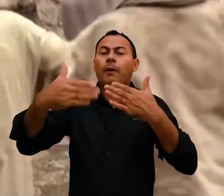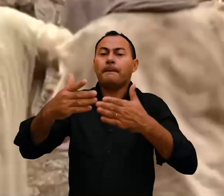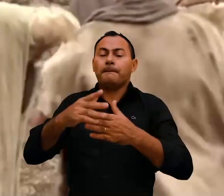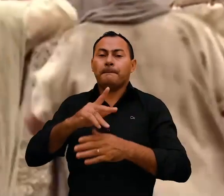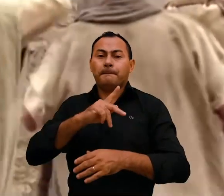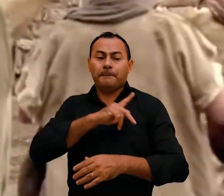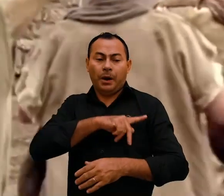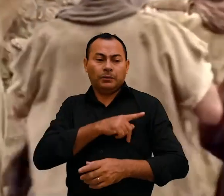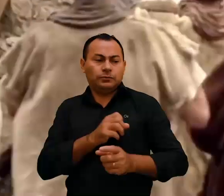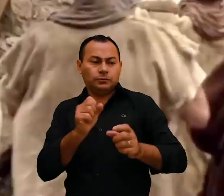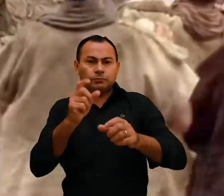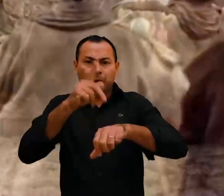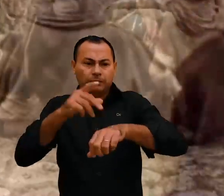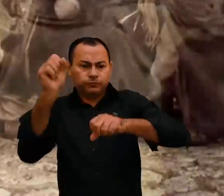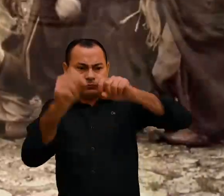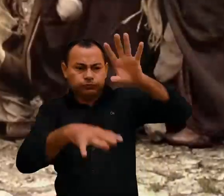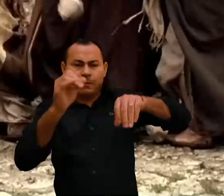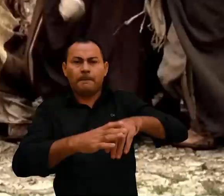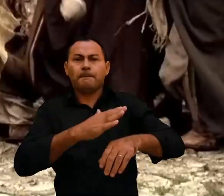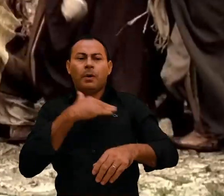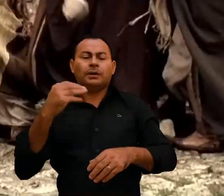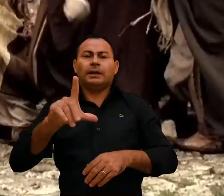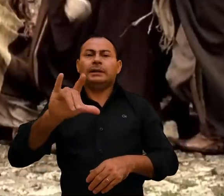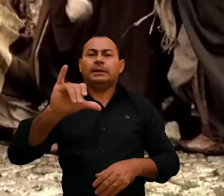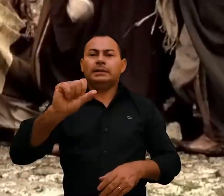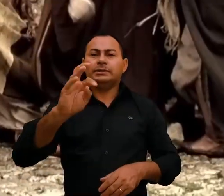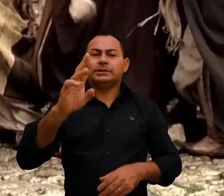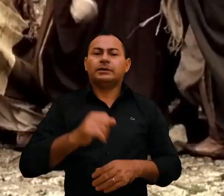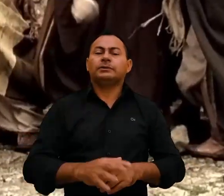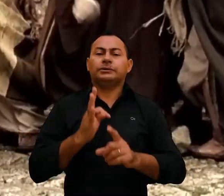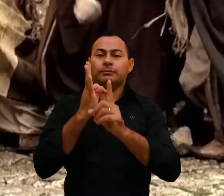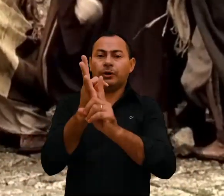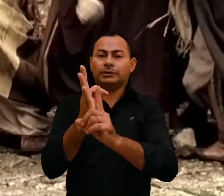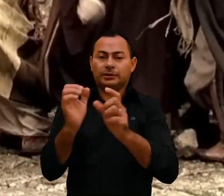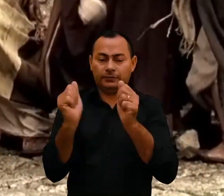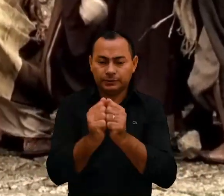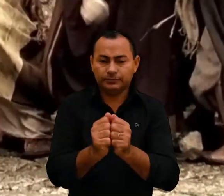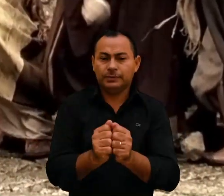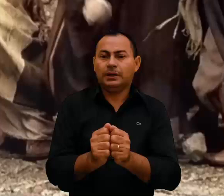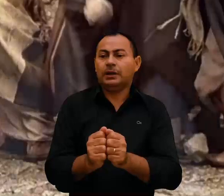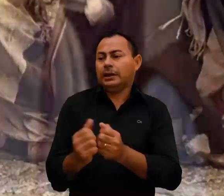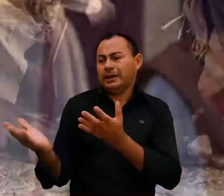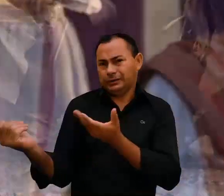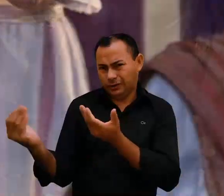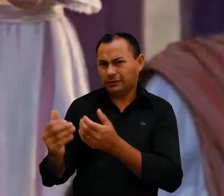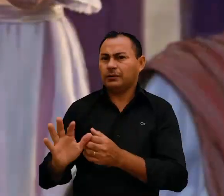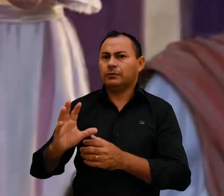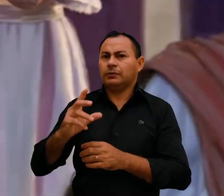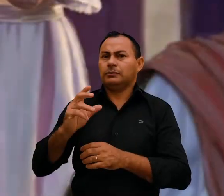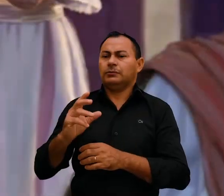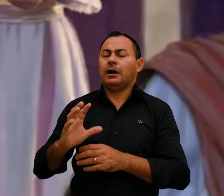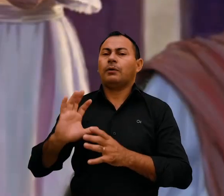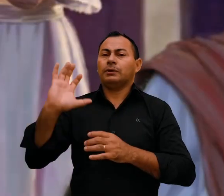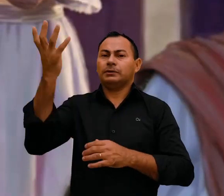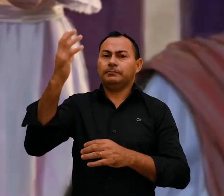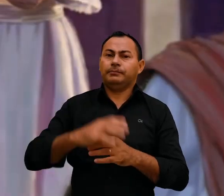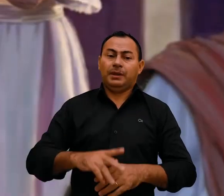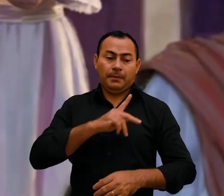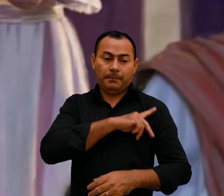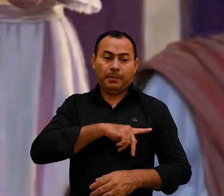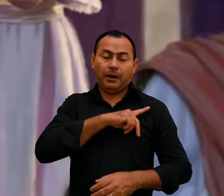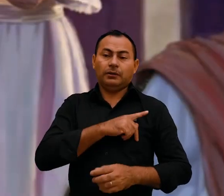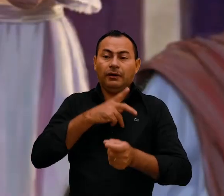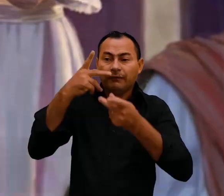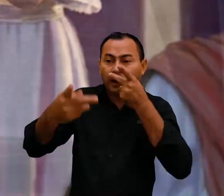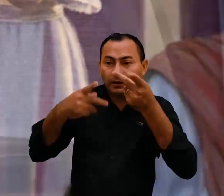que quando o Paulo foi apedrejado e deixado como morto em listra tem morte estava com ele e ele era bem jovem quando isso aconteceu